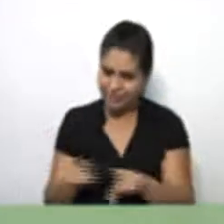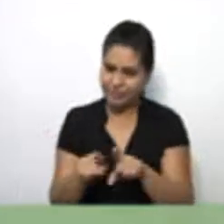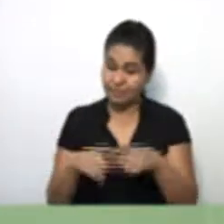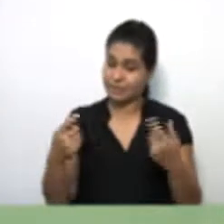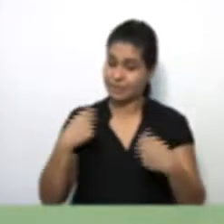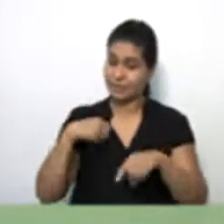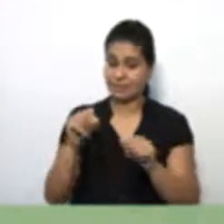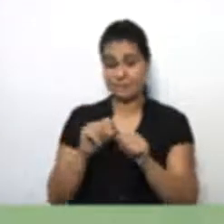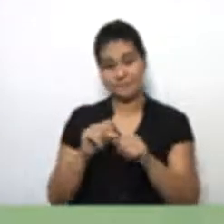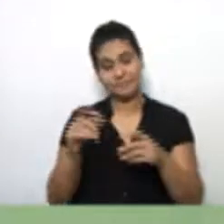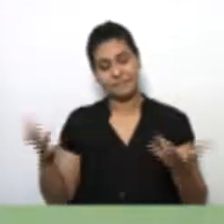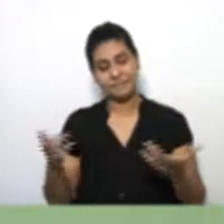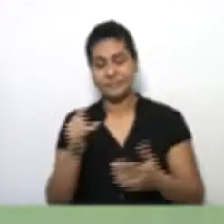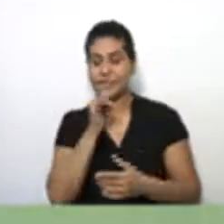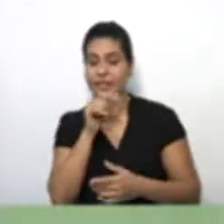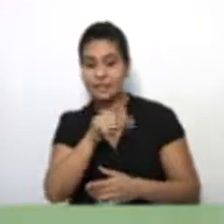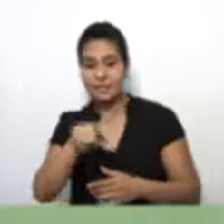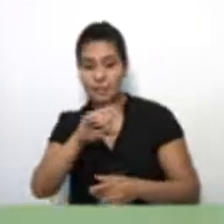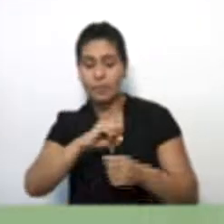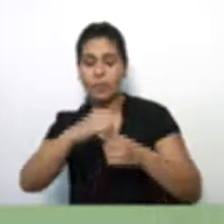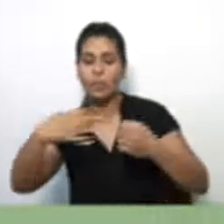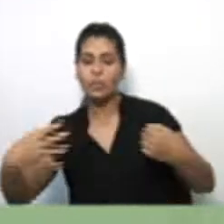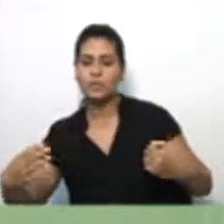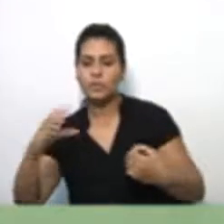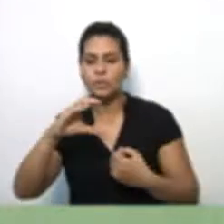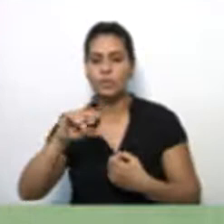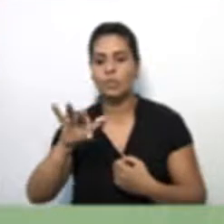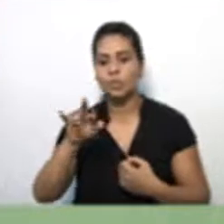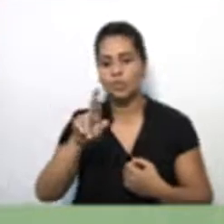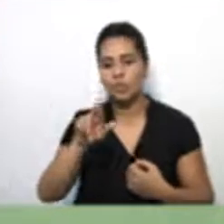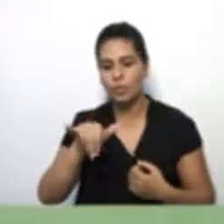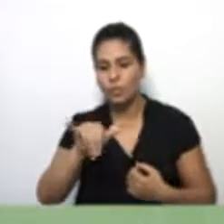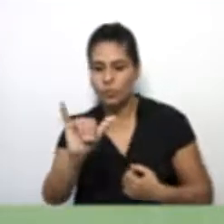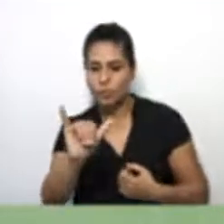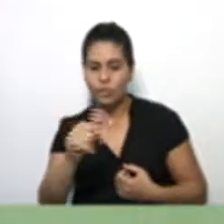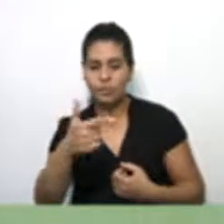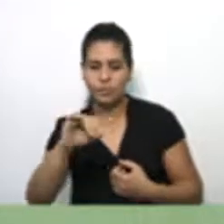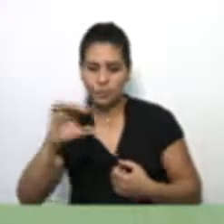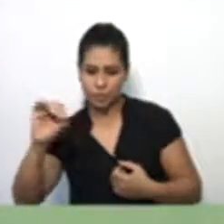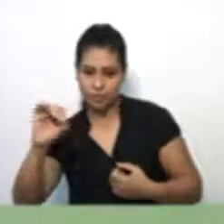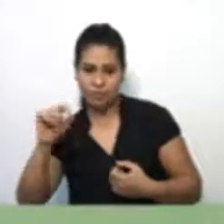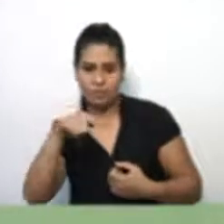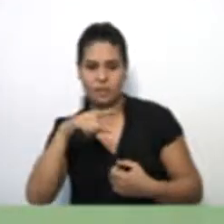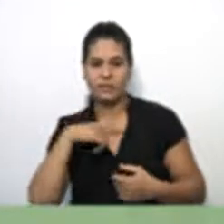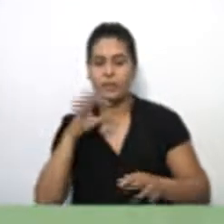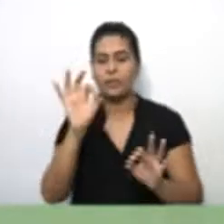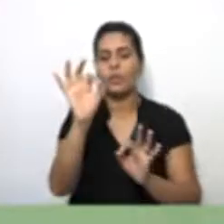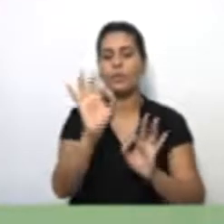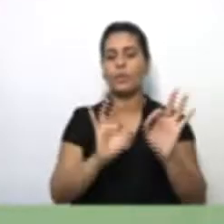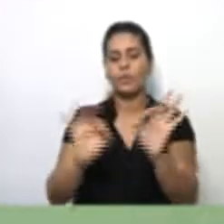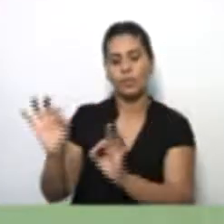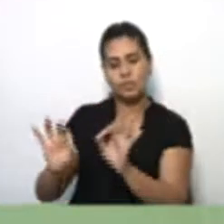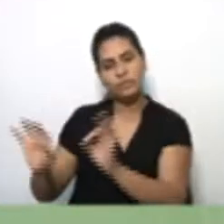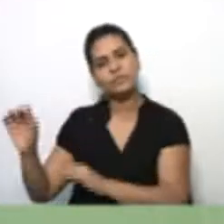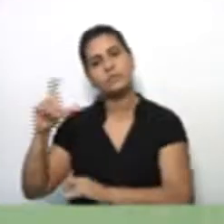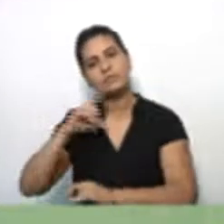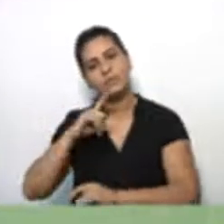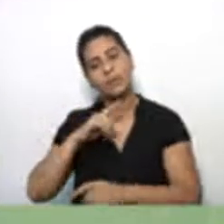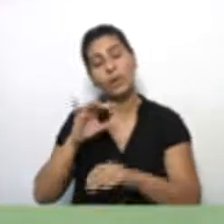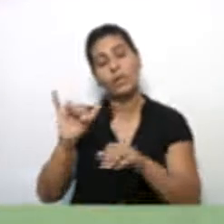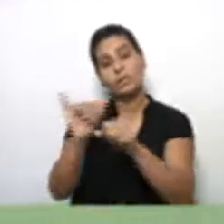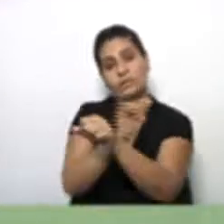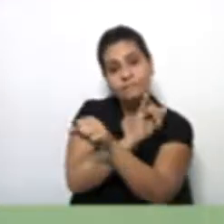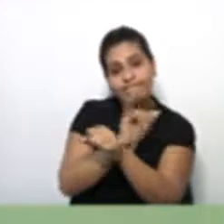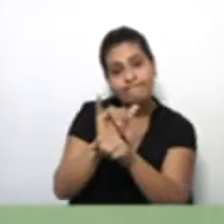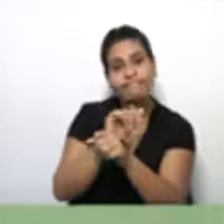tarefas a executar. Olha aqui esse conceito de Cury, né? Outro conceito aqui, ó. A organização, ela é o quê? Um artefato que